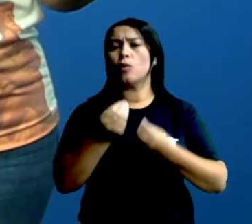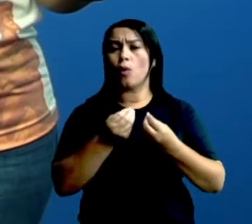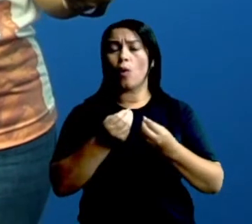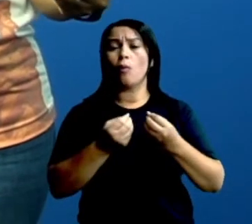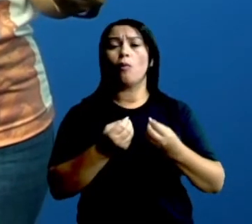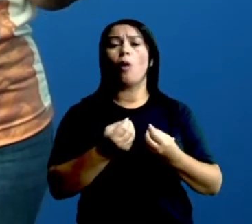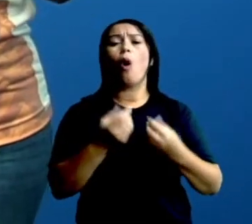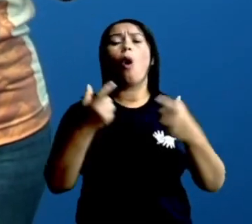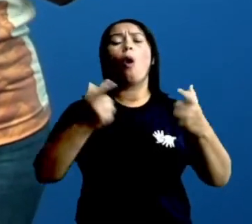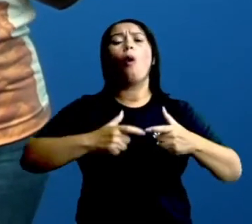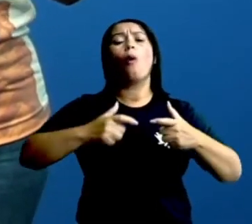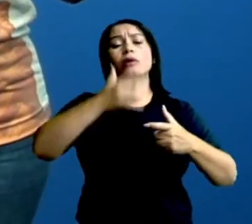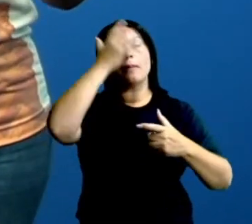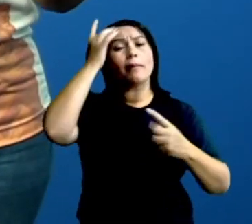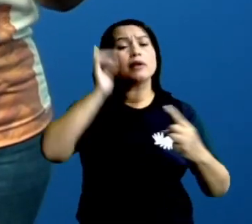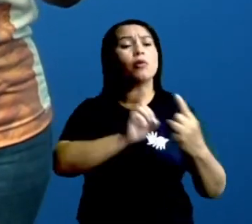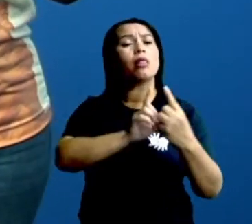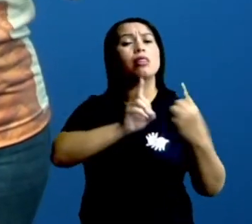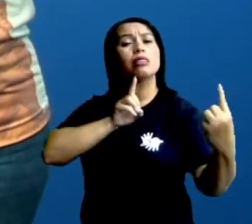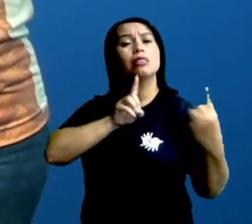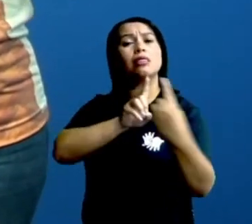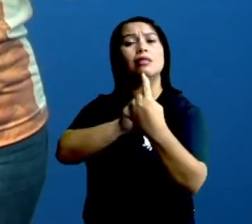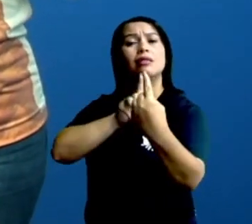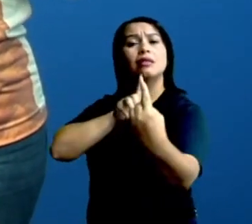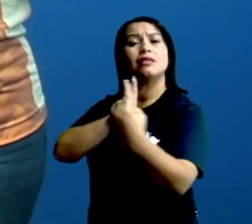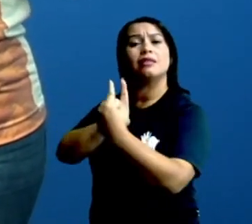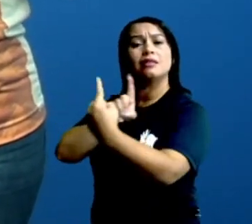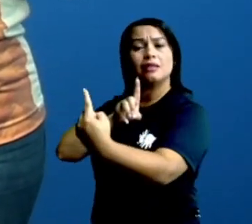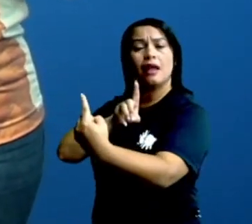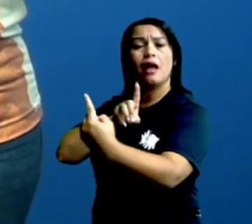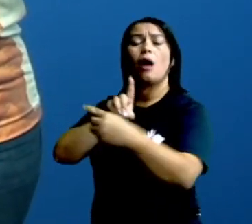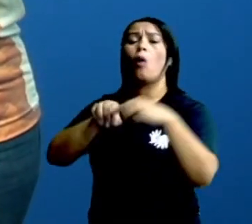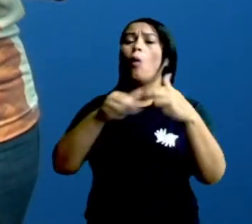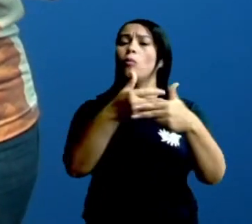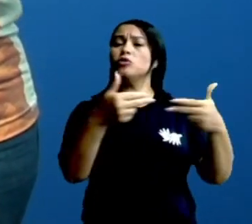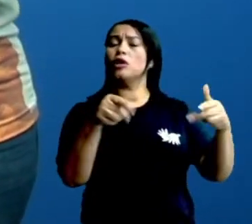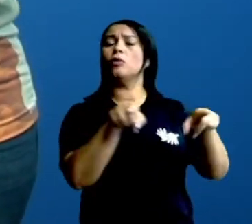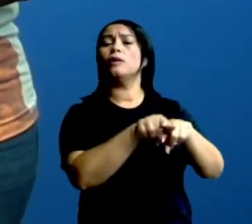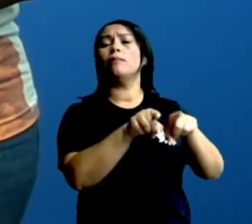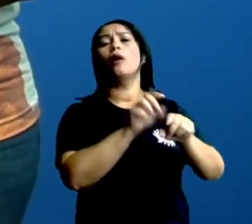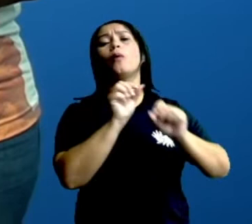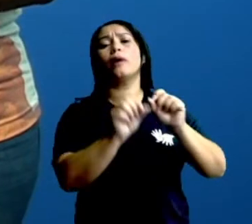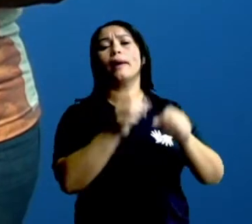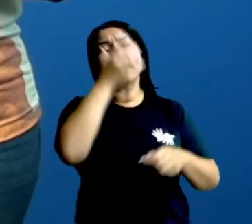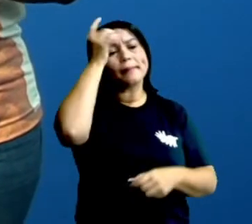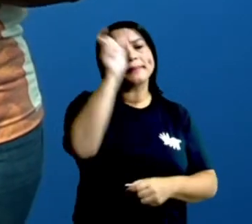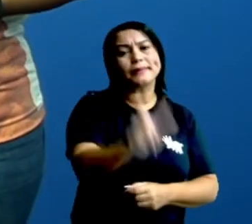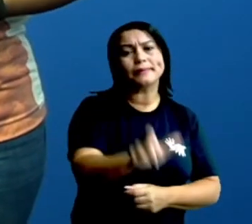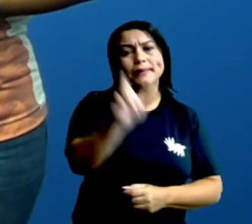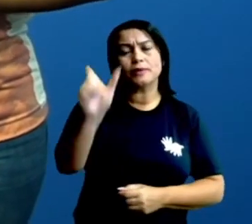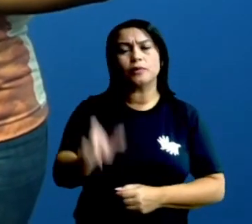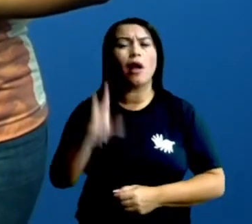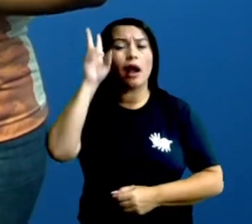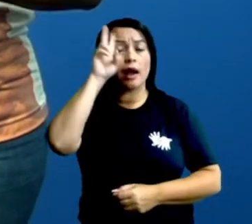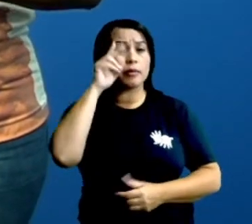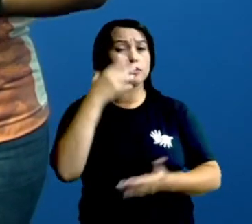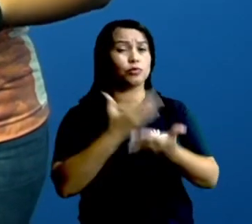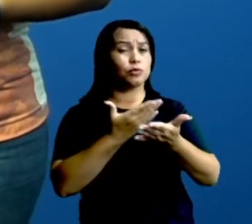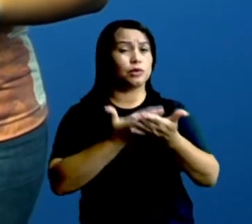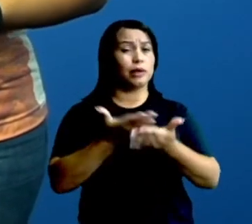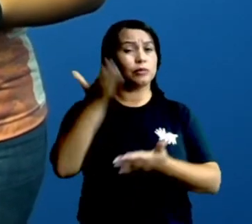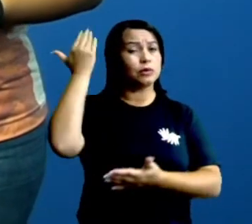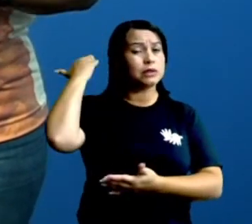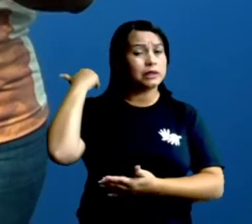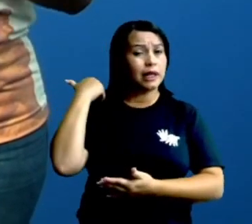a proximidade, com a distância que o objeto está das pessoas do discurso. Lembra que a gente estudou isso lá